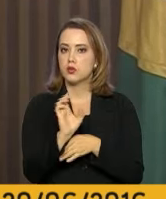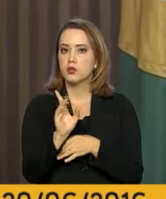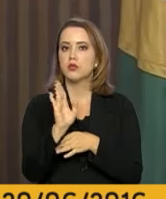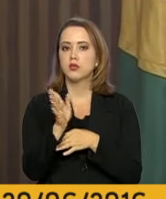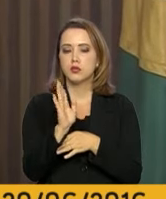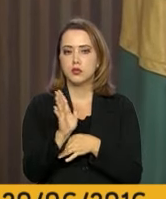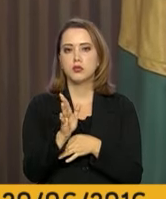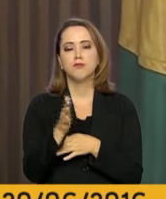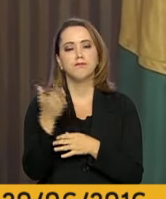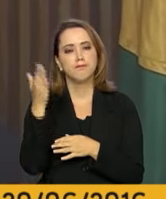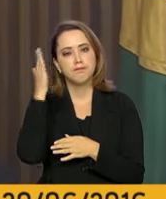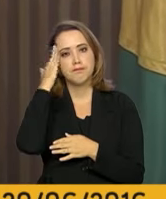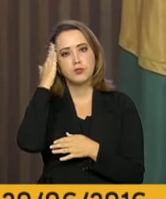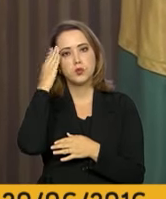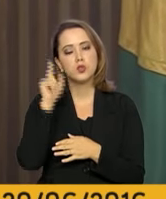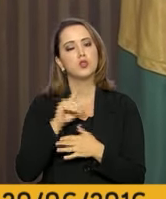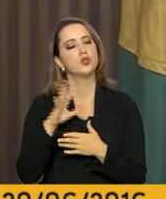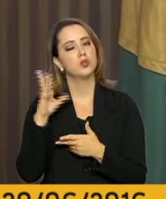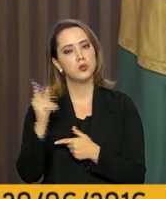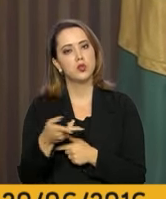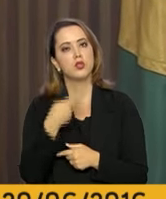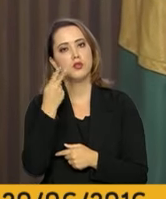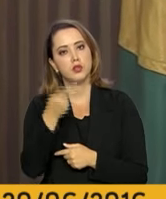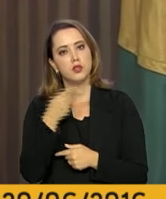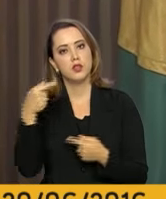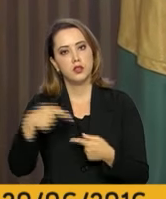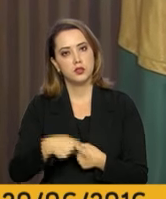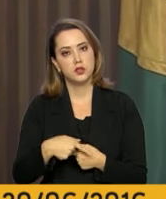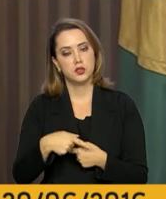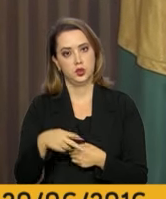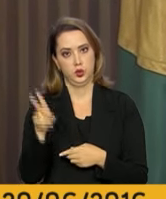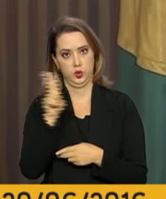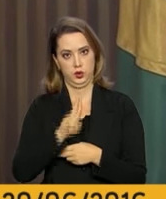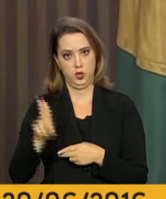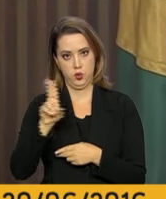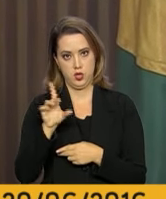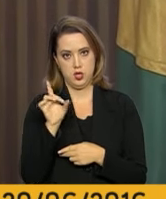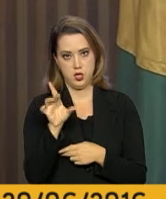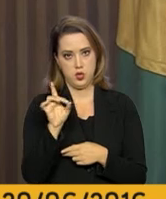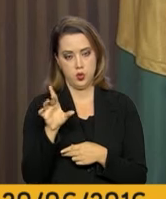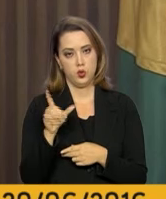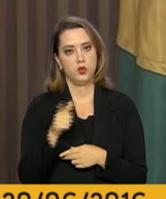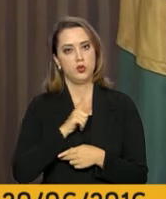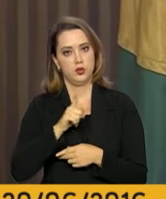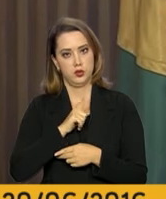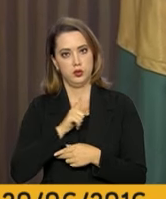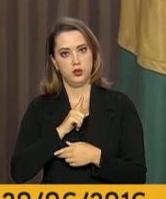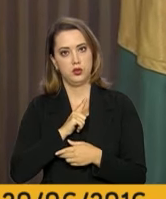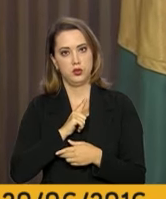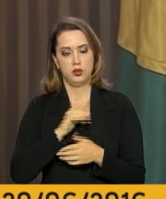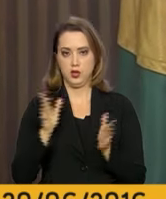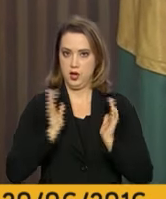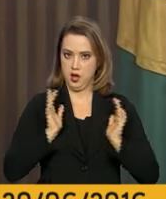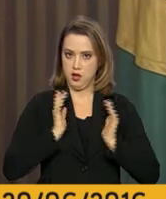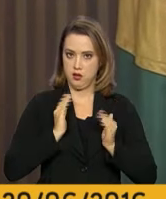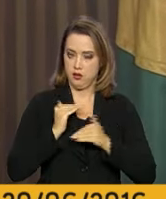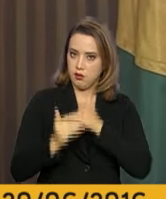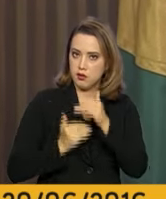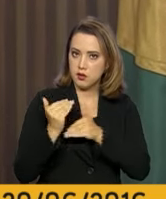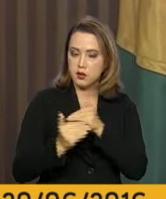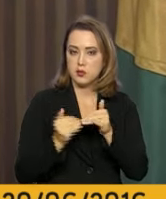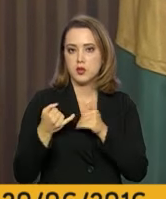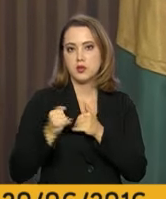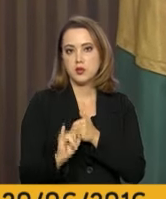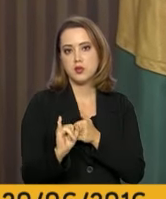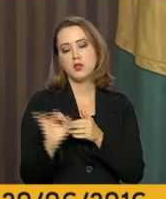daquilo que foi dito aqui por muitos oradores e que a união só será rica e Próspera se os estados o forem não é de igual maneira os